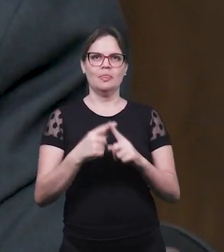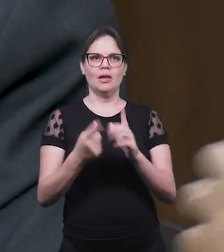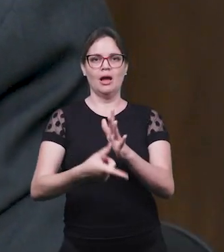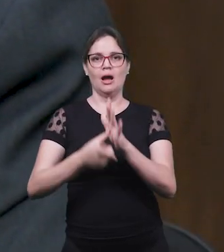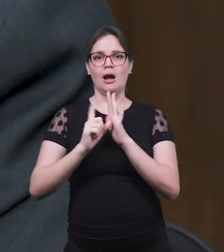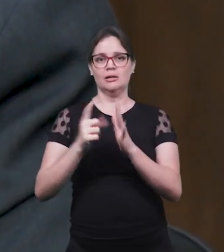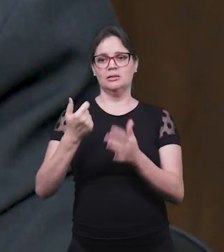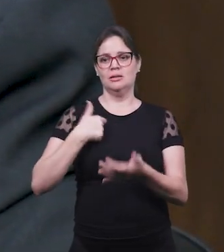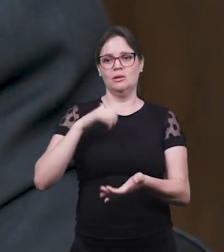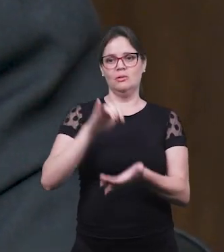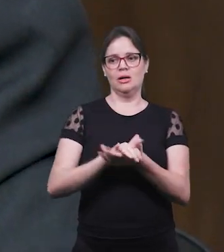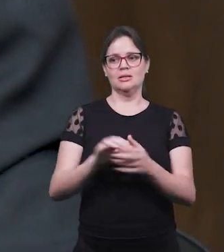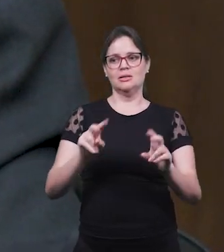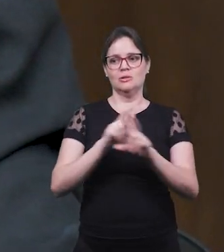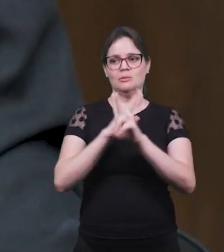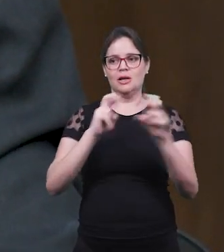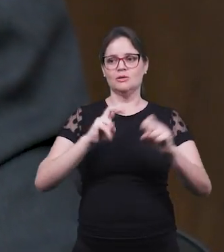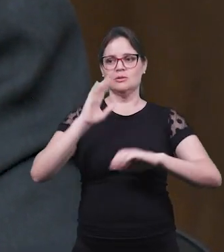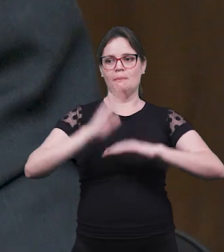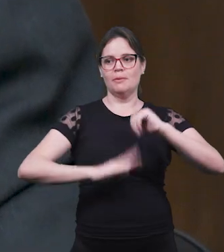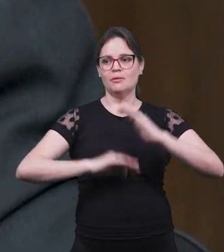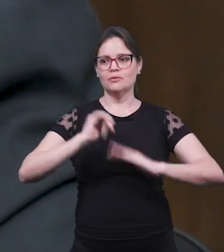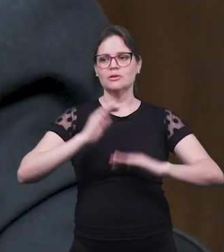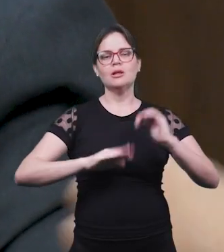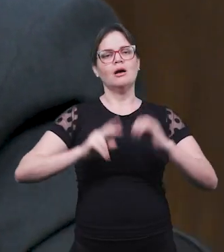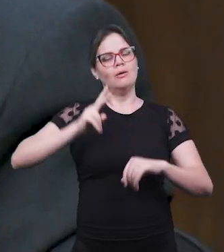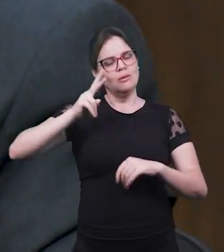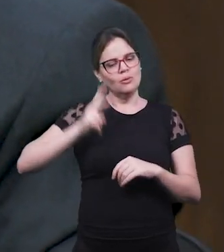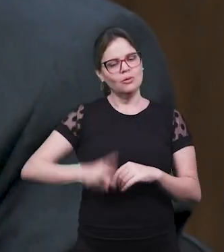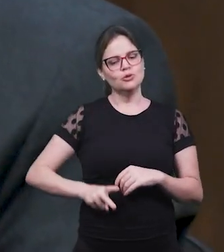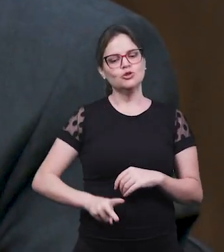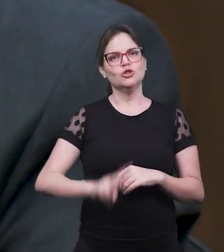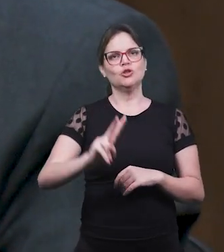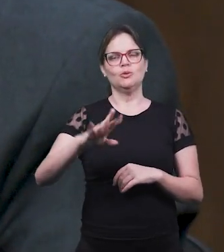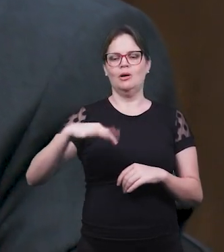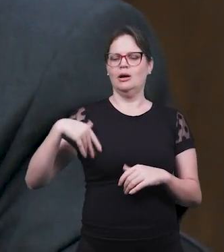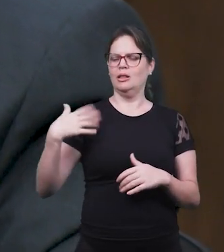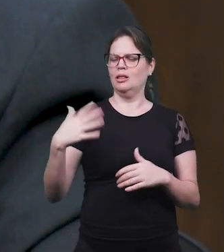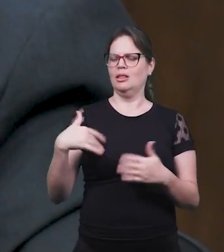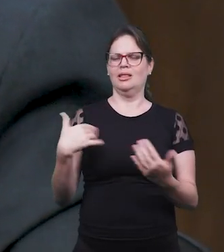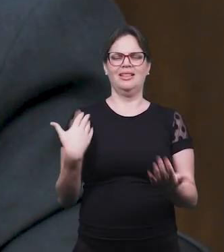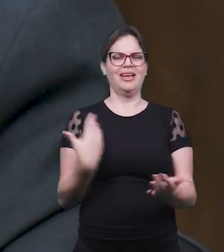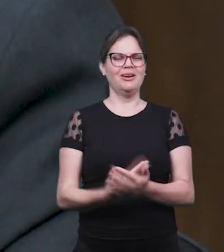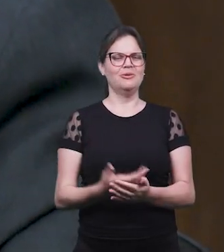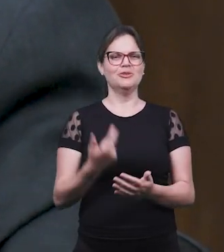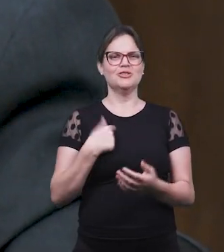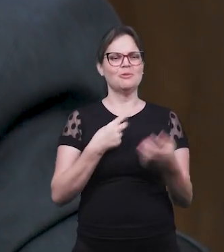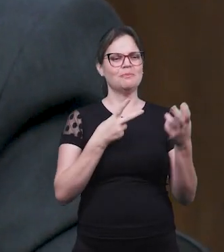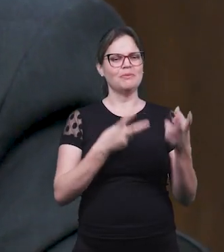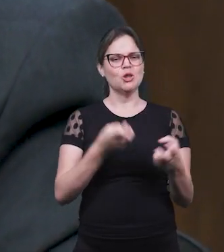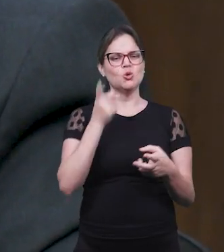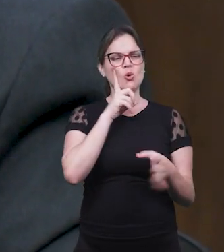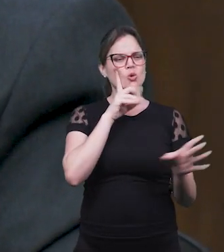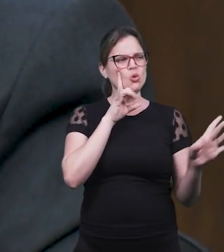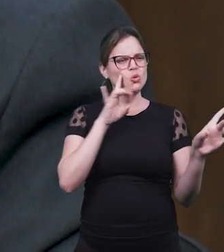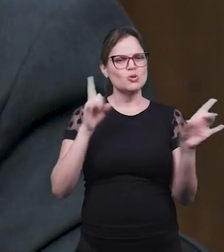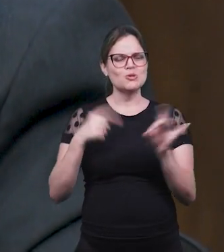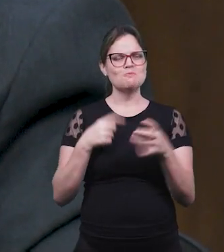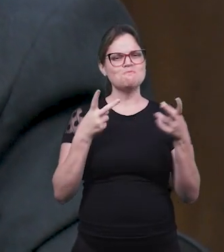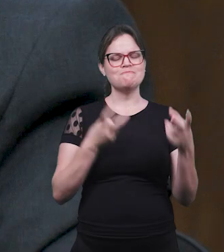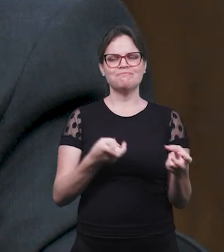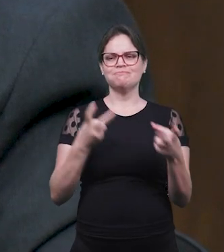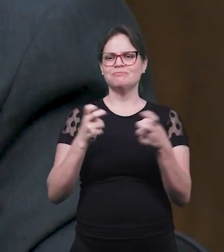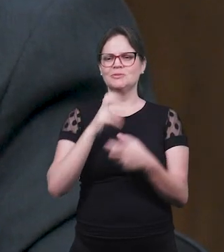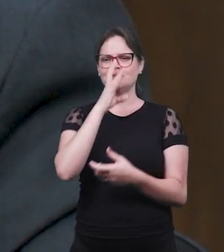nos casarmos, sobre vida profissional, ele continua ecoando até hoje. Cada dia que passa, mais